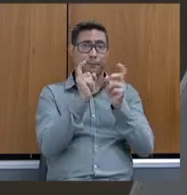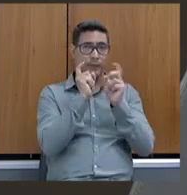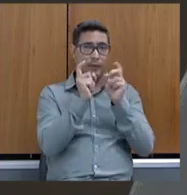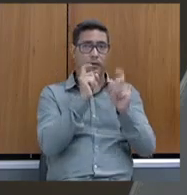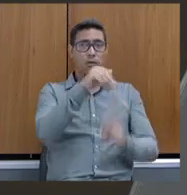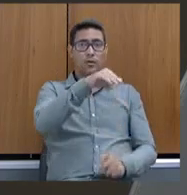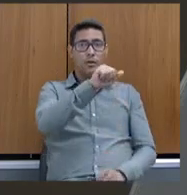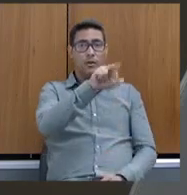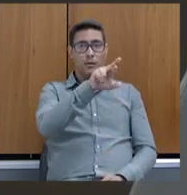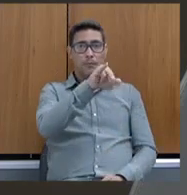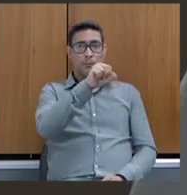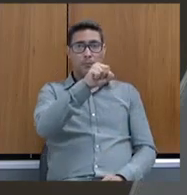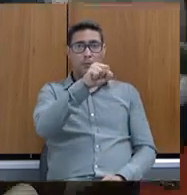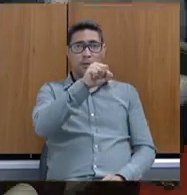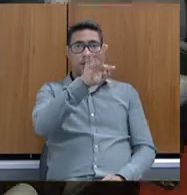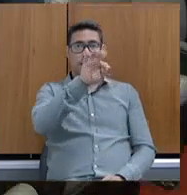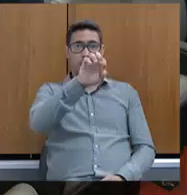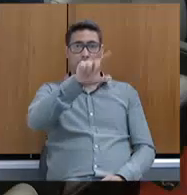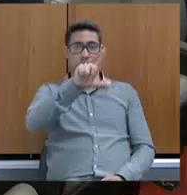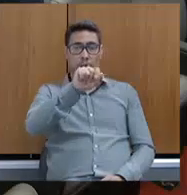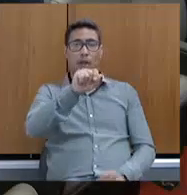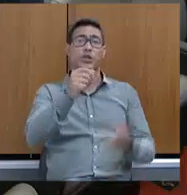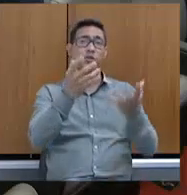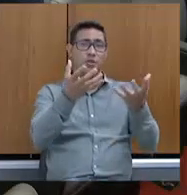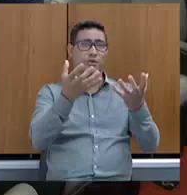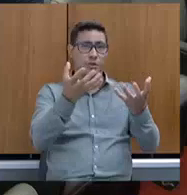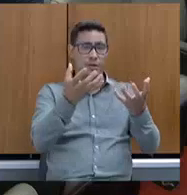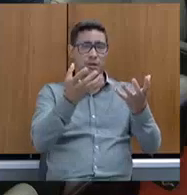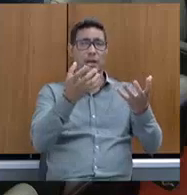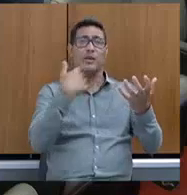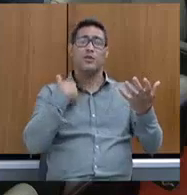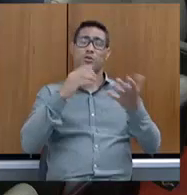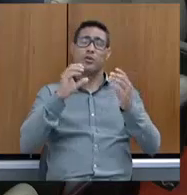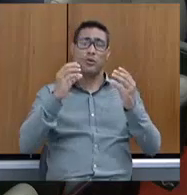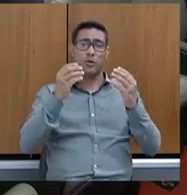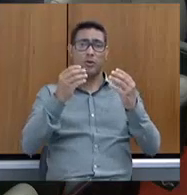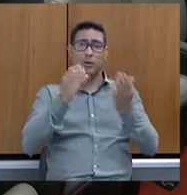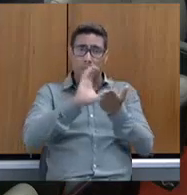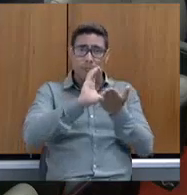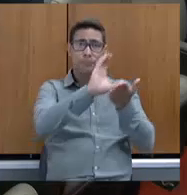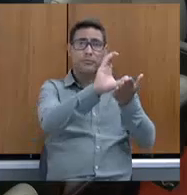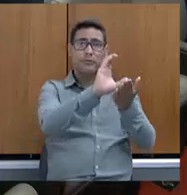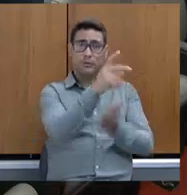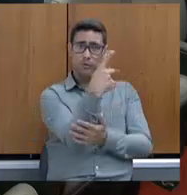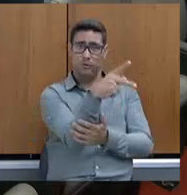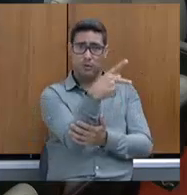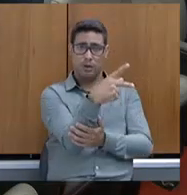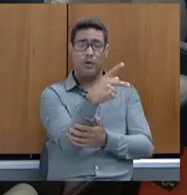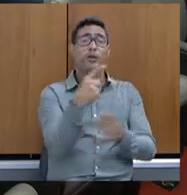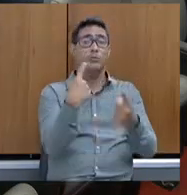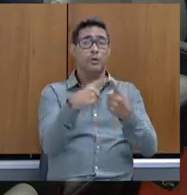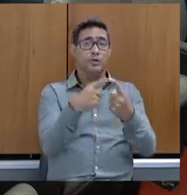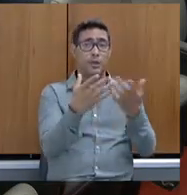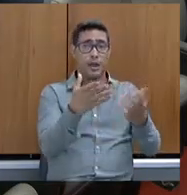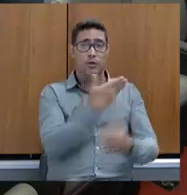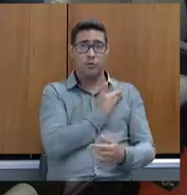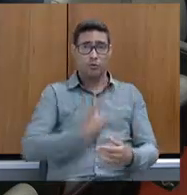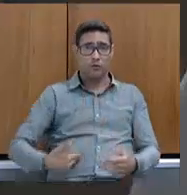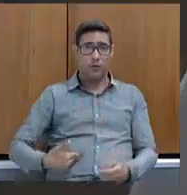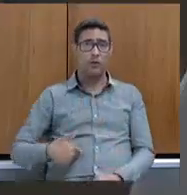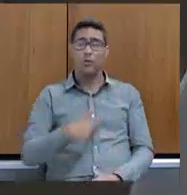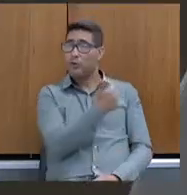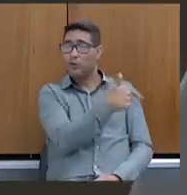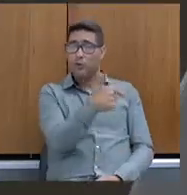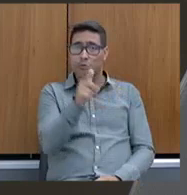a Maristela E a equipe dela foi que a gente quer colocar a gente está colocando recursos lá porque a gente quer também enquanto o governo tem um orçamento